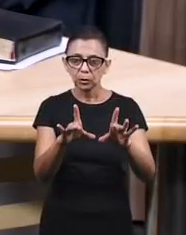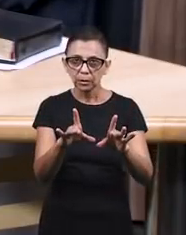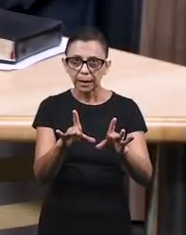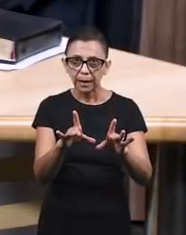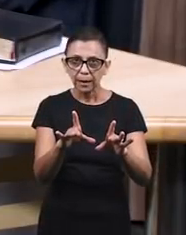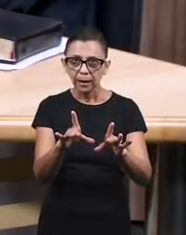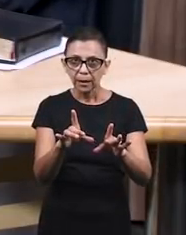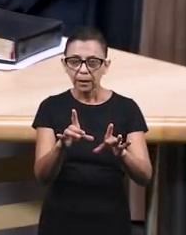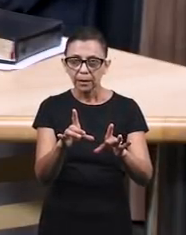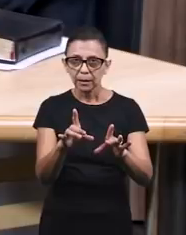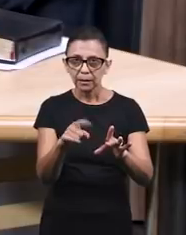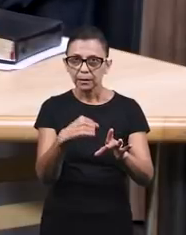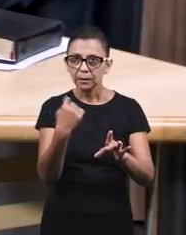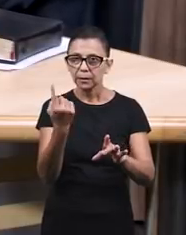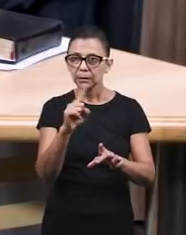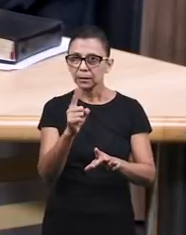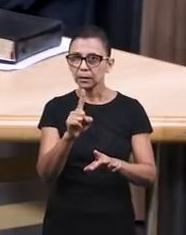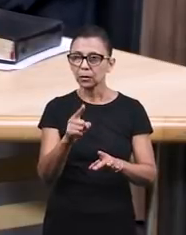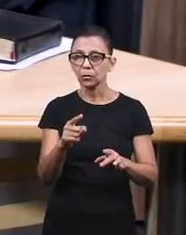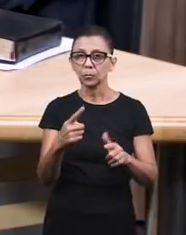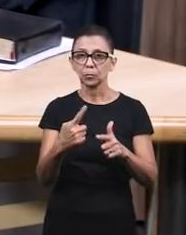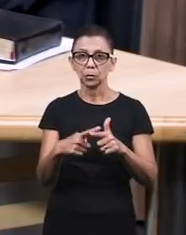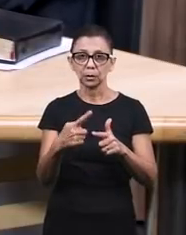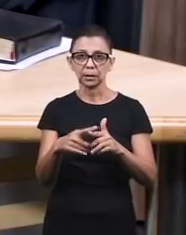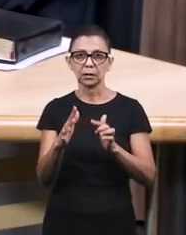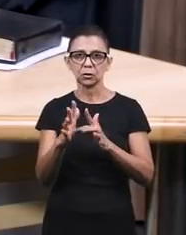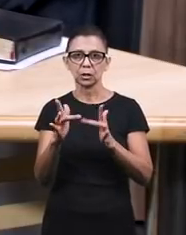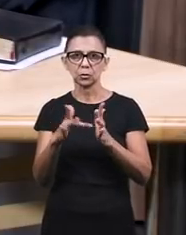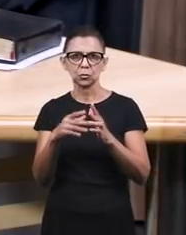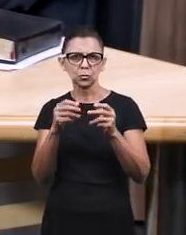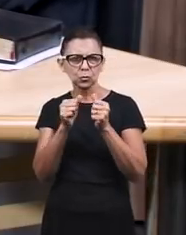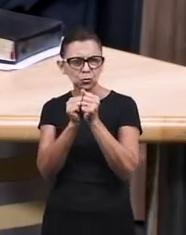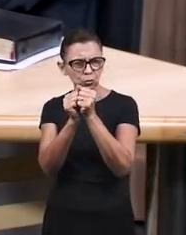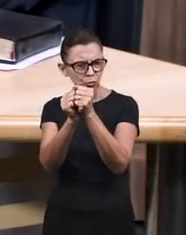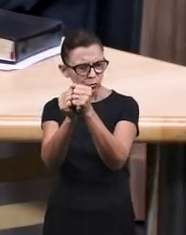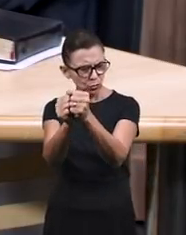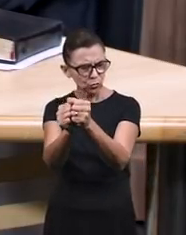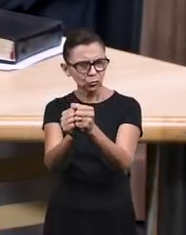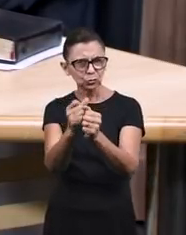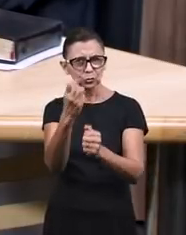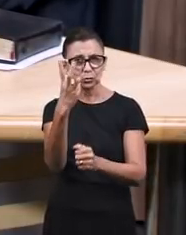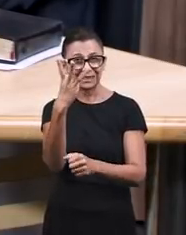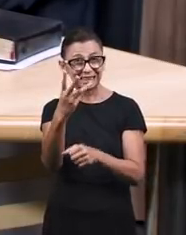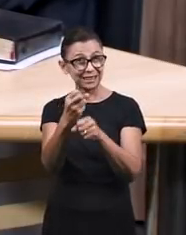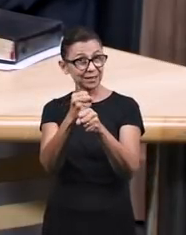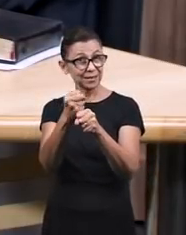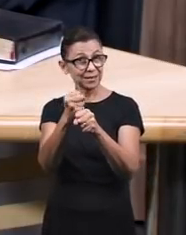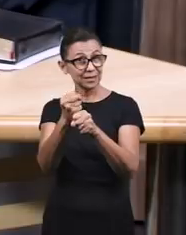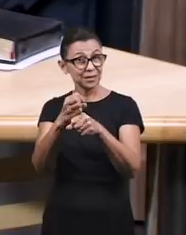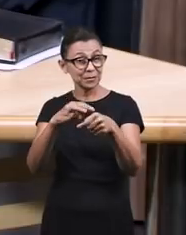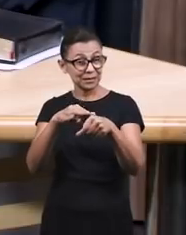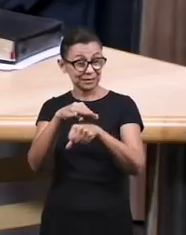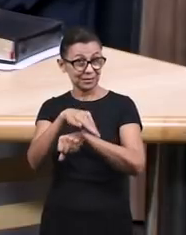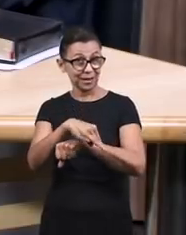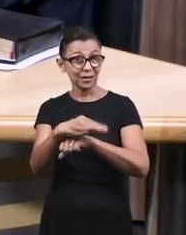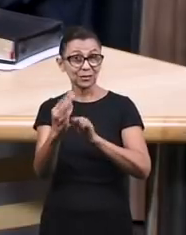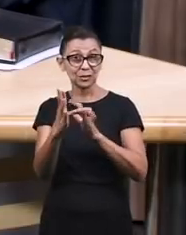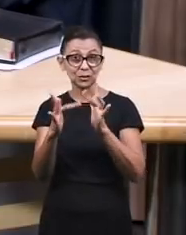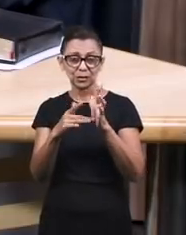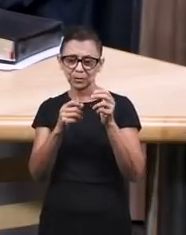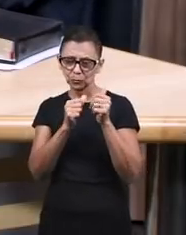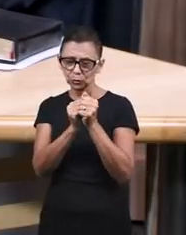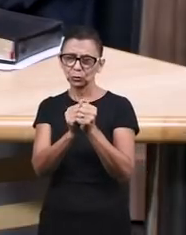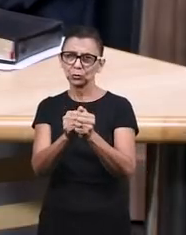Porque Jesus era tudo na vida dos apóstolos, né? Durante os 3 anos de ministério do Senhor Jesus, Jesus é